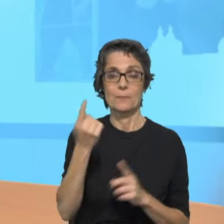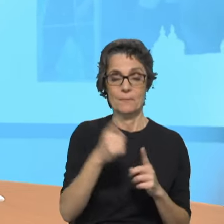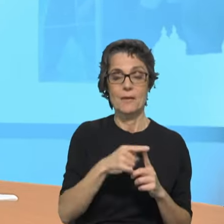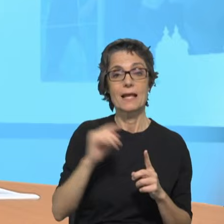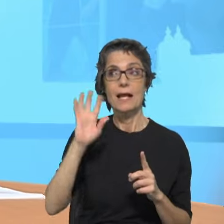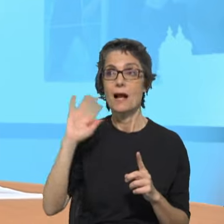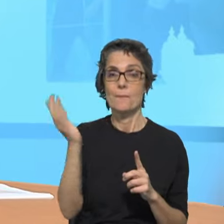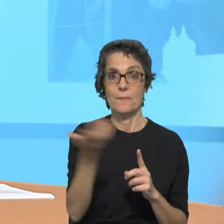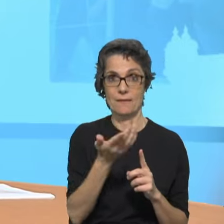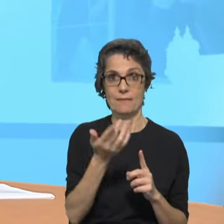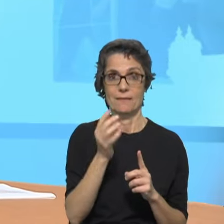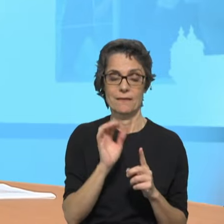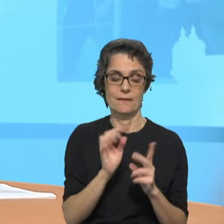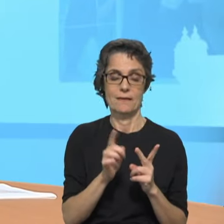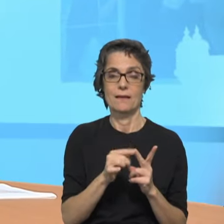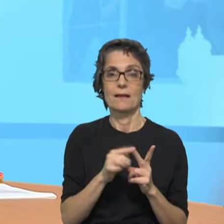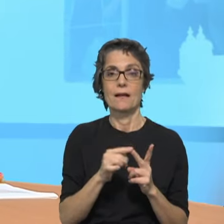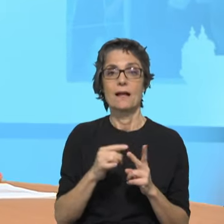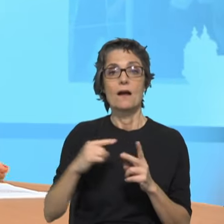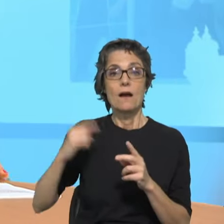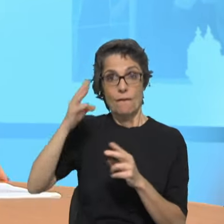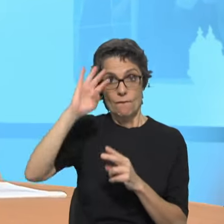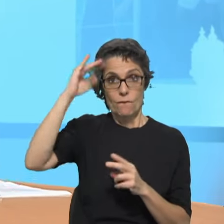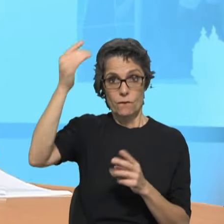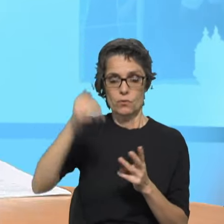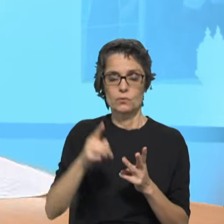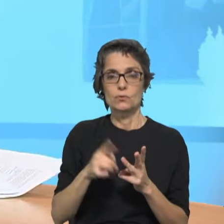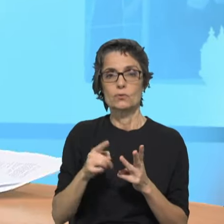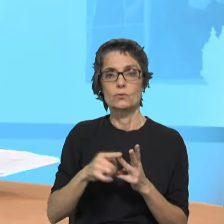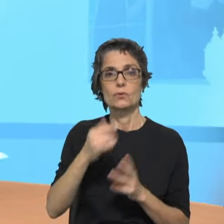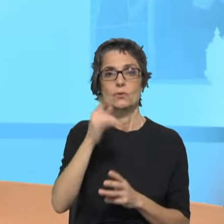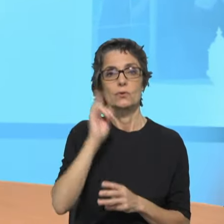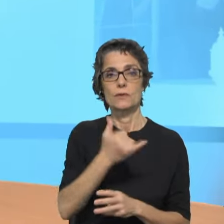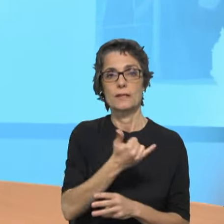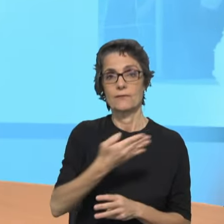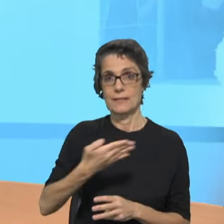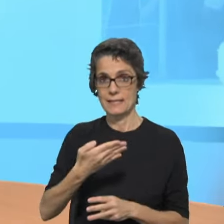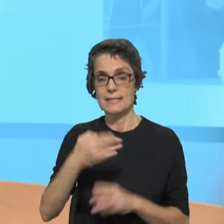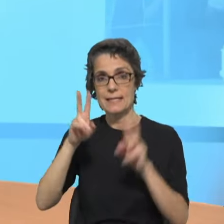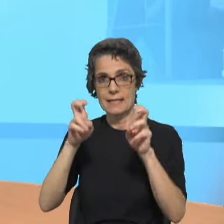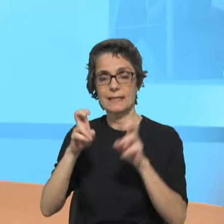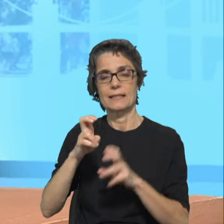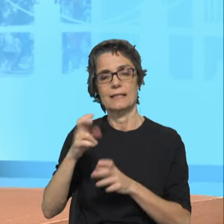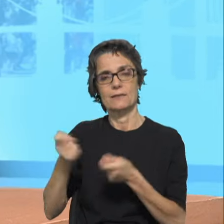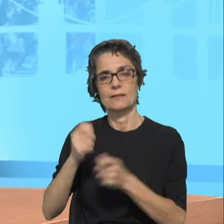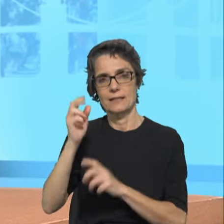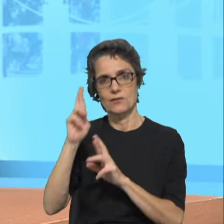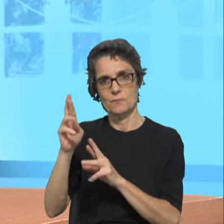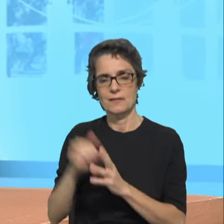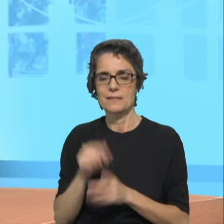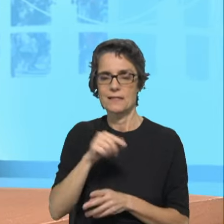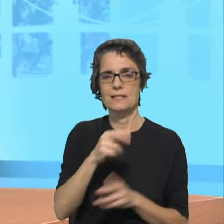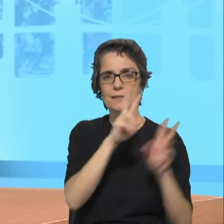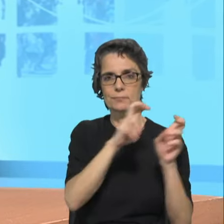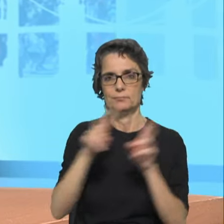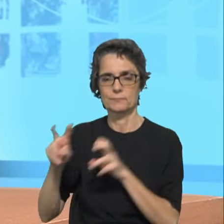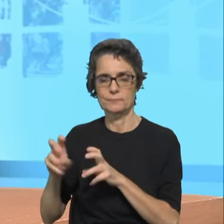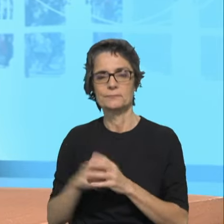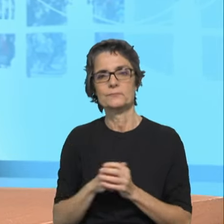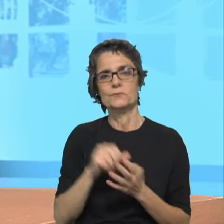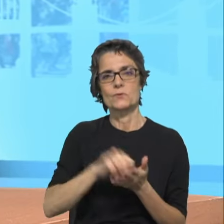Gerando Futuro e a última, no dia 27 de maio, Organizando a Esperança. São estes os temas das conferências de maio do Centro de Reflexão